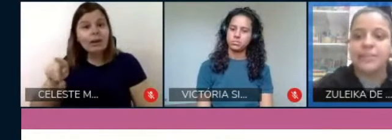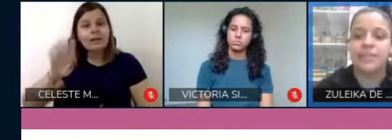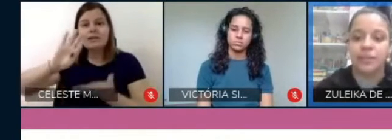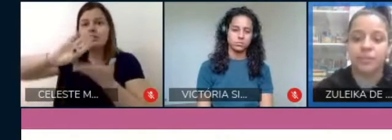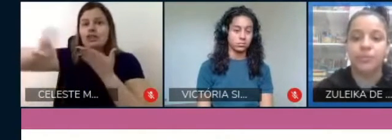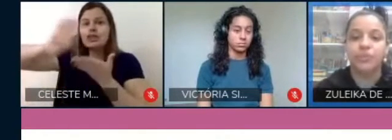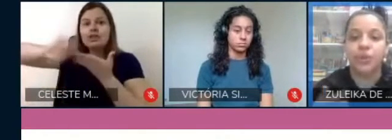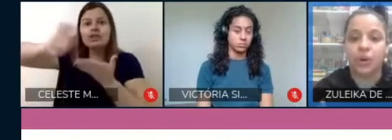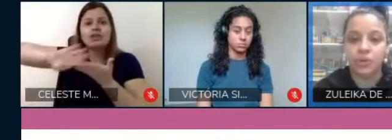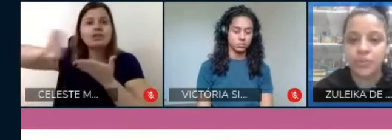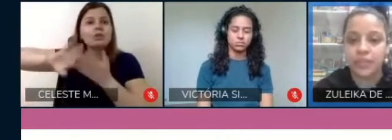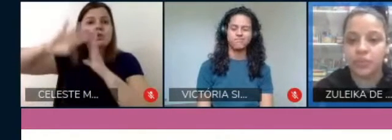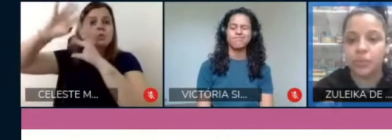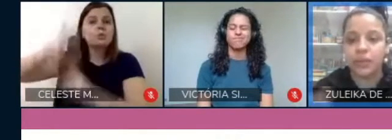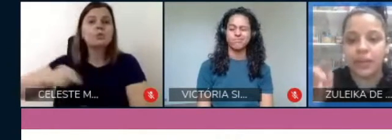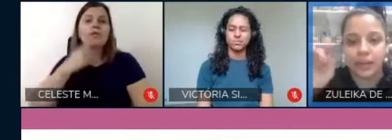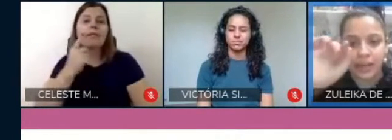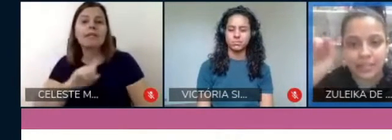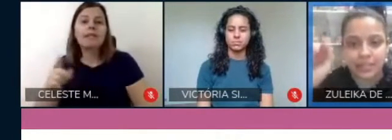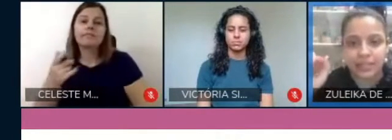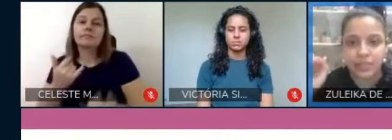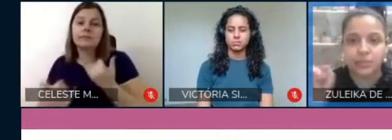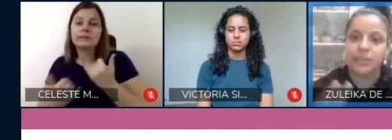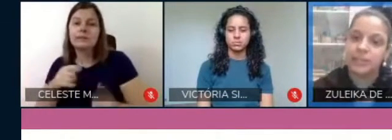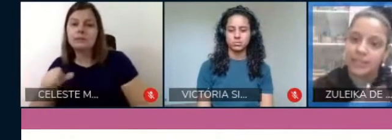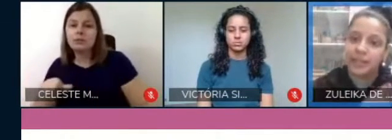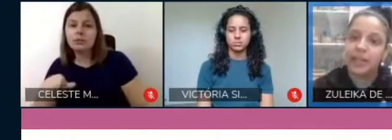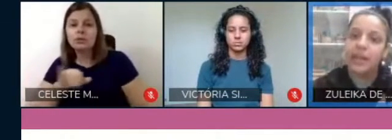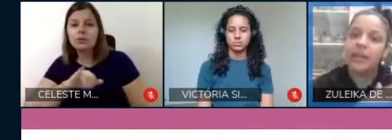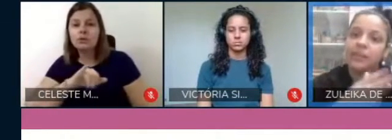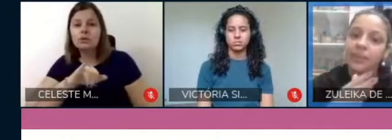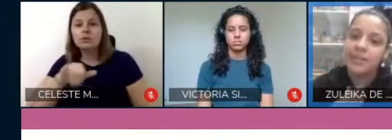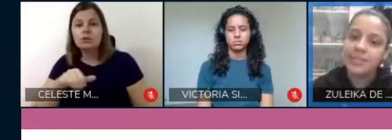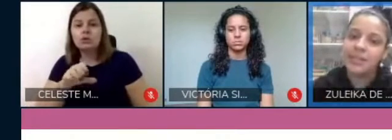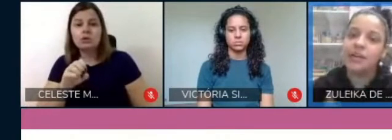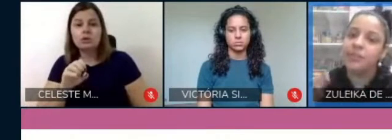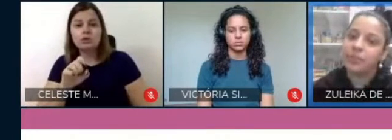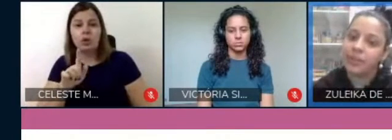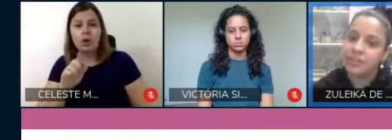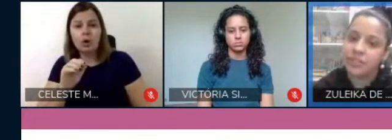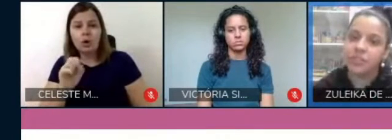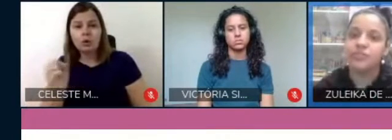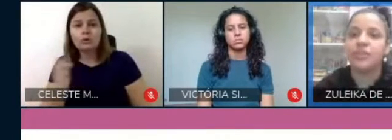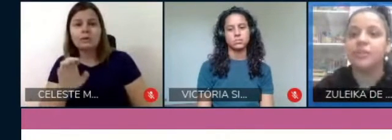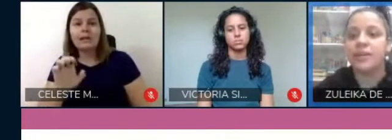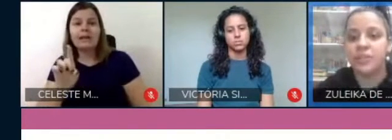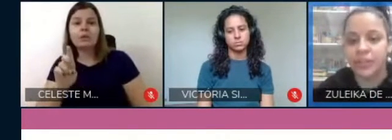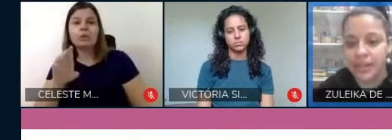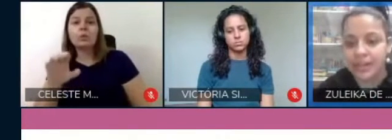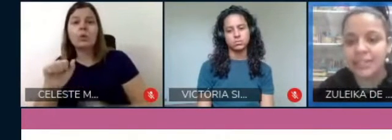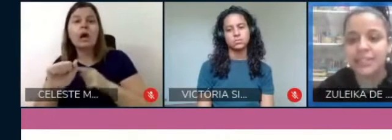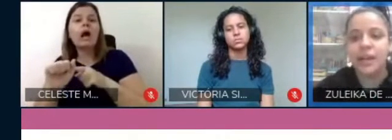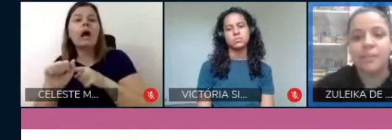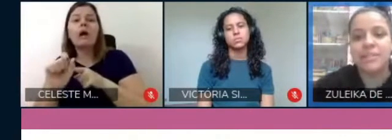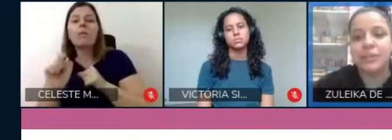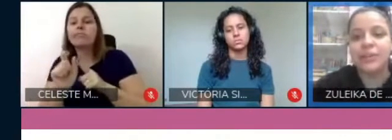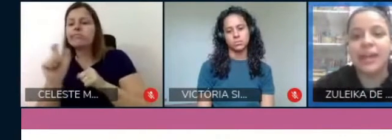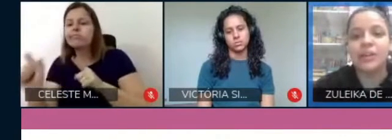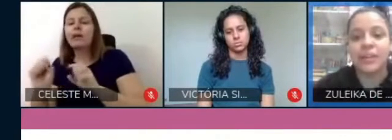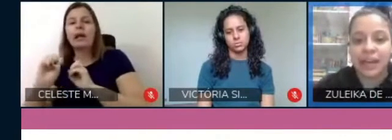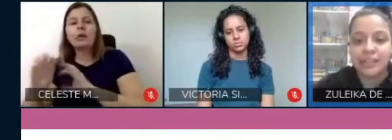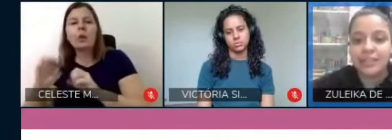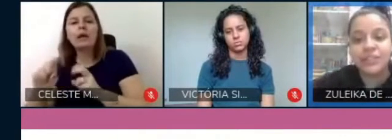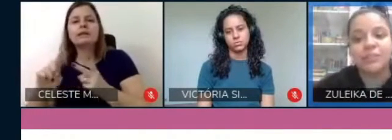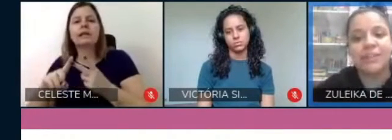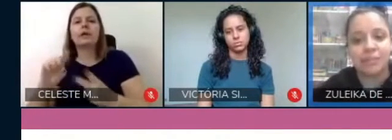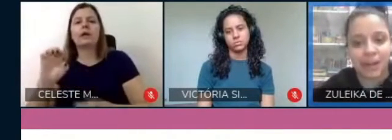né? Aqui no exemplo, jogos, educa, asterisco, daí seria educação, educativos, educacionais, mas